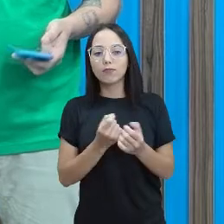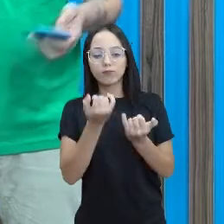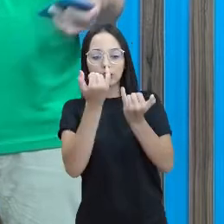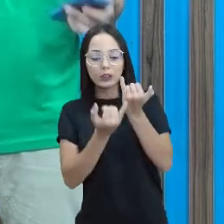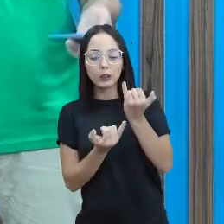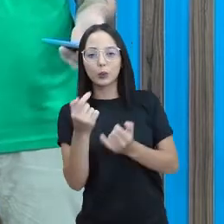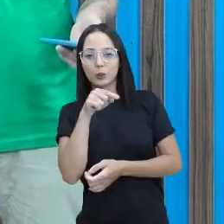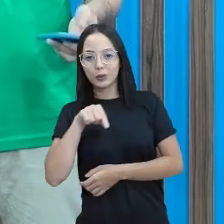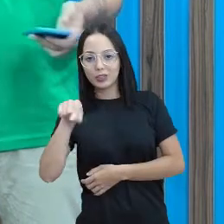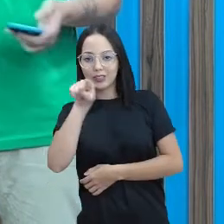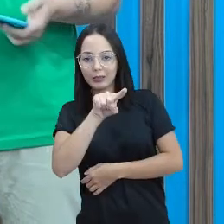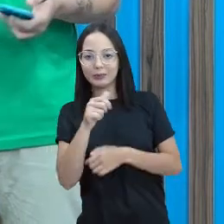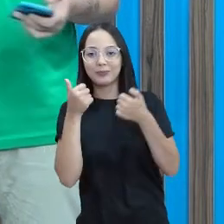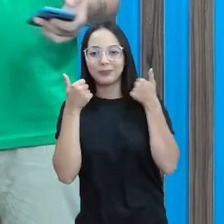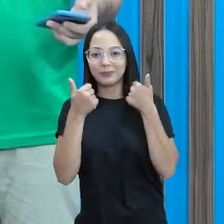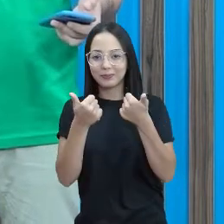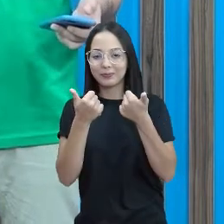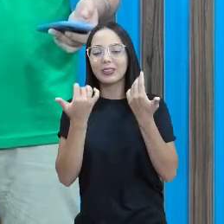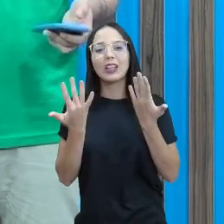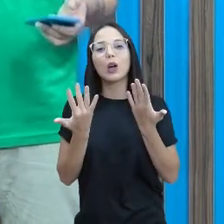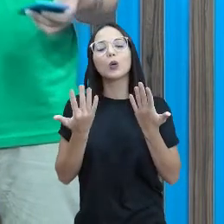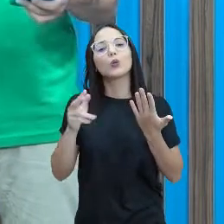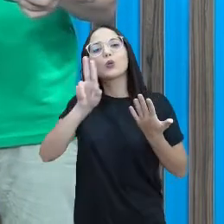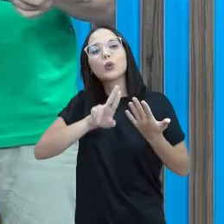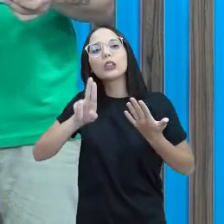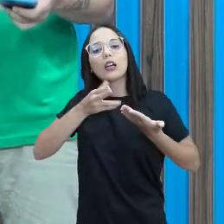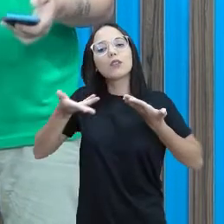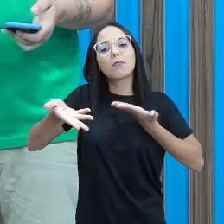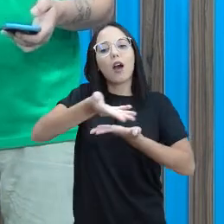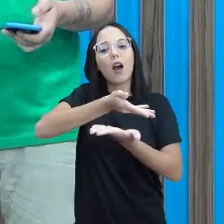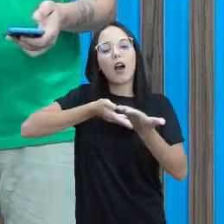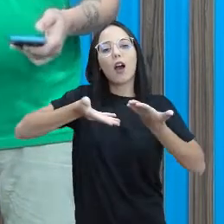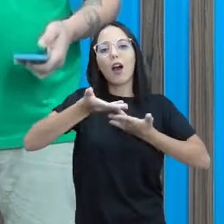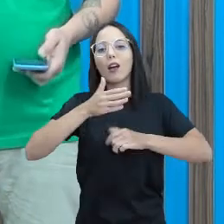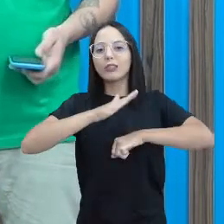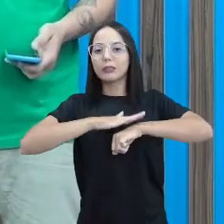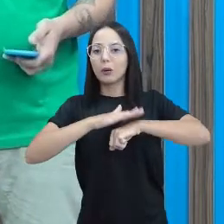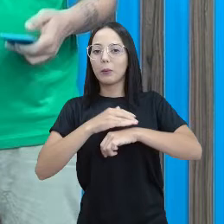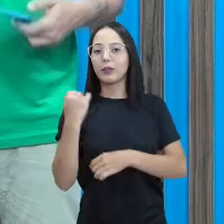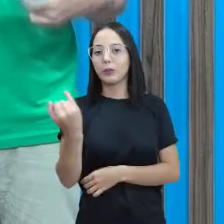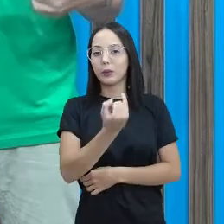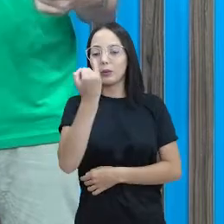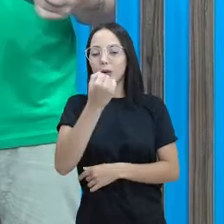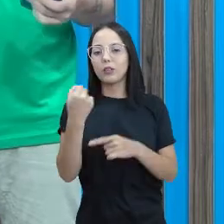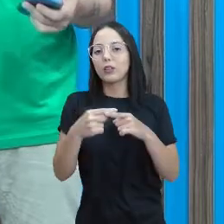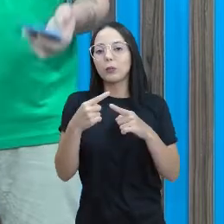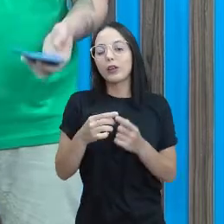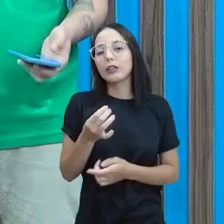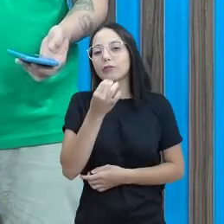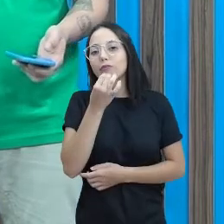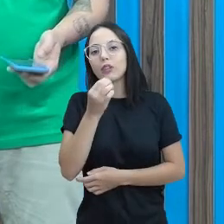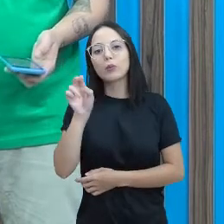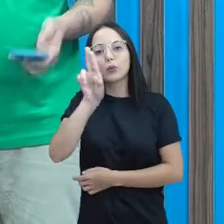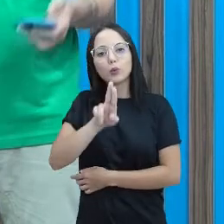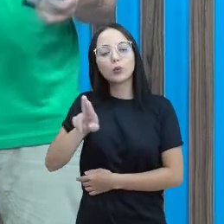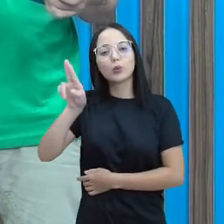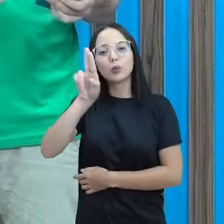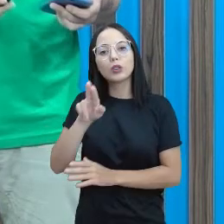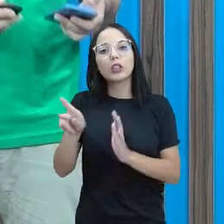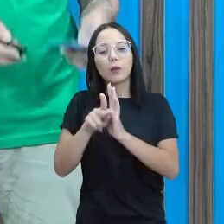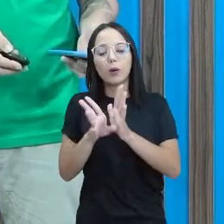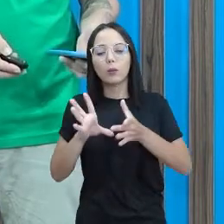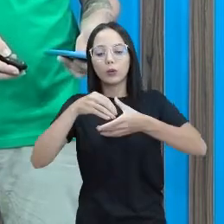certo? Então, lembrando que essa interação ela é possível nesse momento, a partir de que a gente faz a utilização